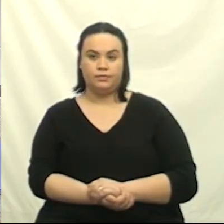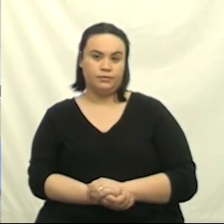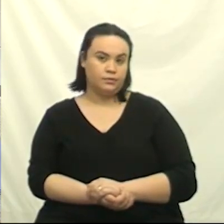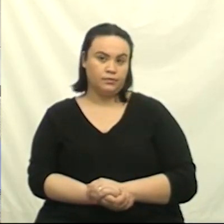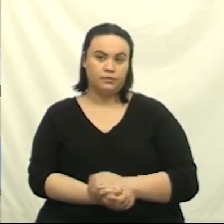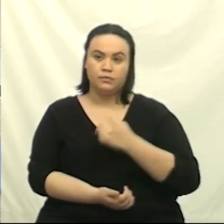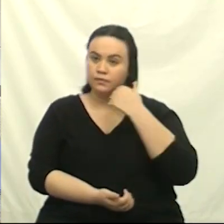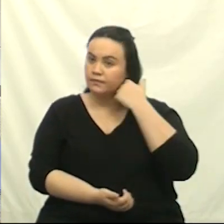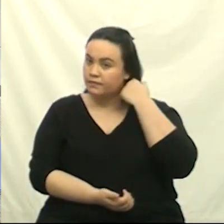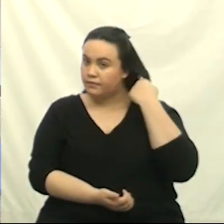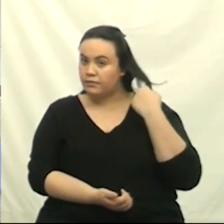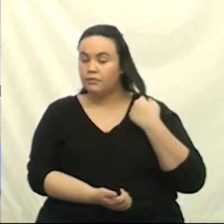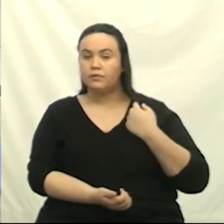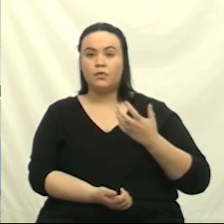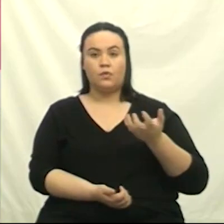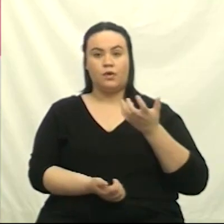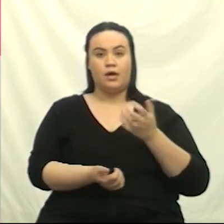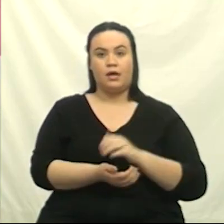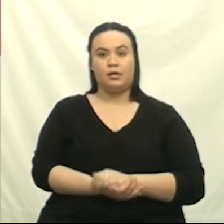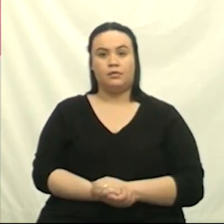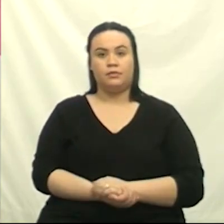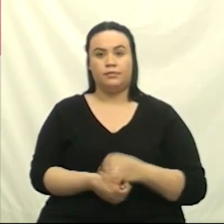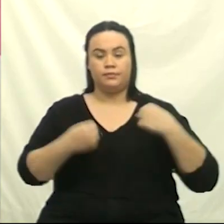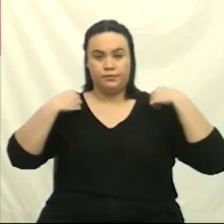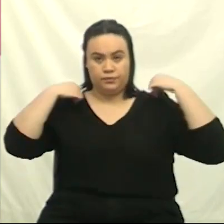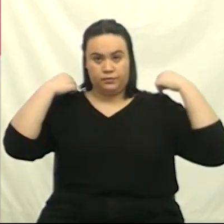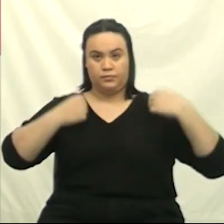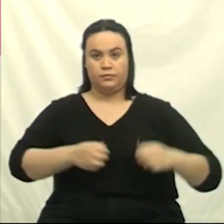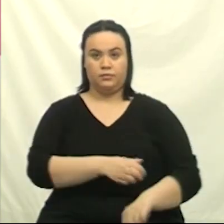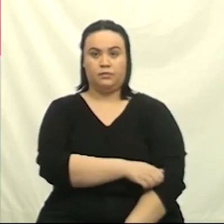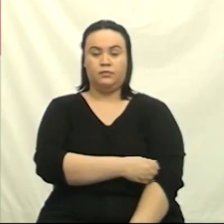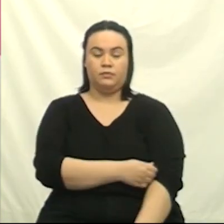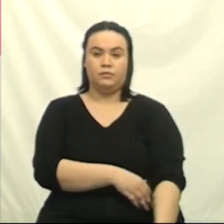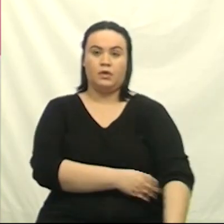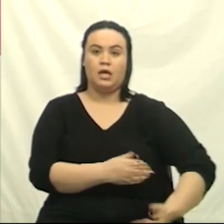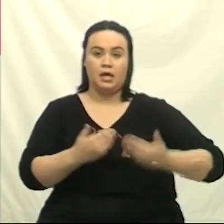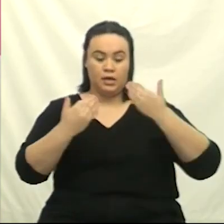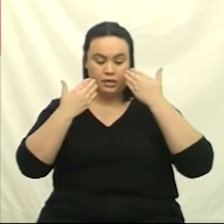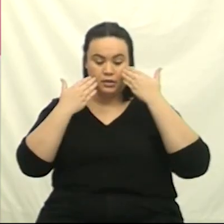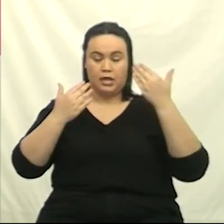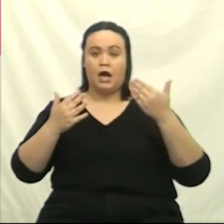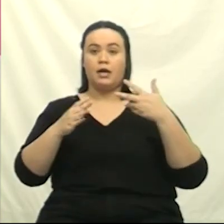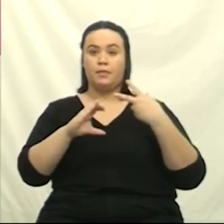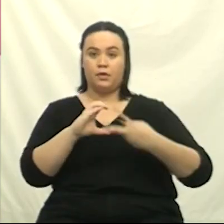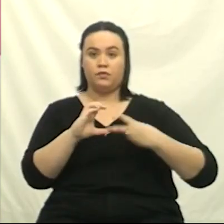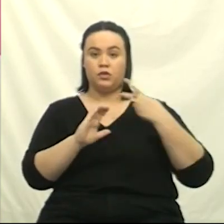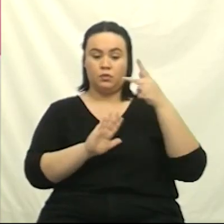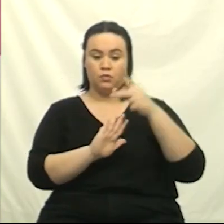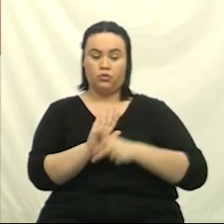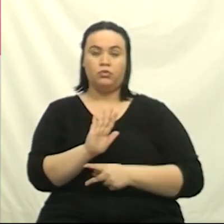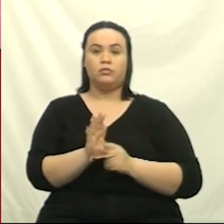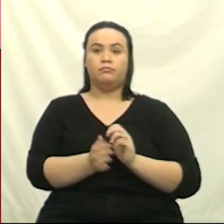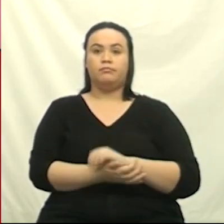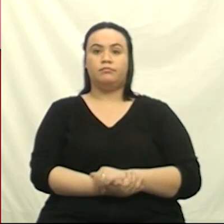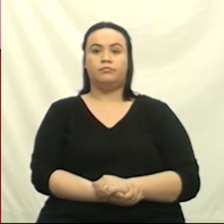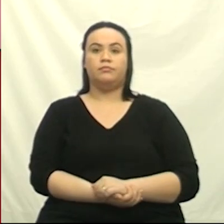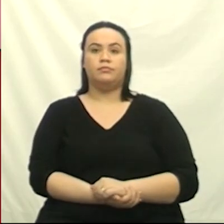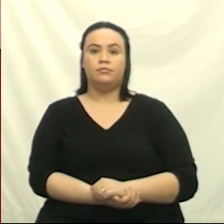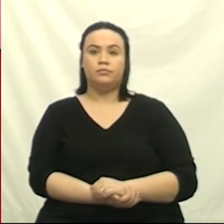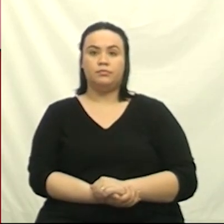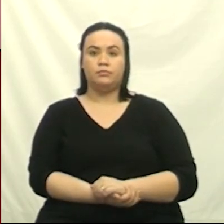vereadores eu quero aqui louvar o trabalho dessa casa que nesse projeto fez um